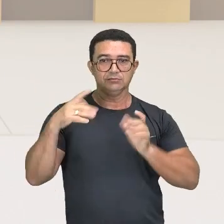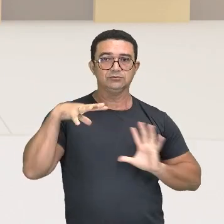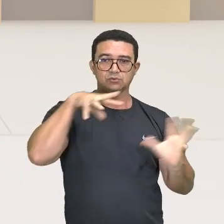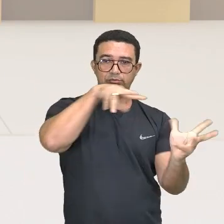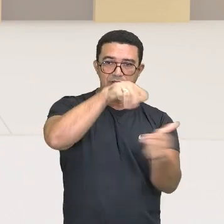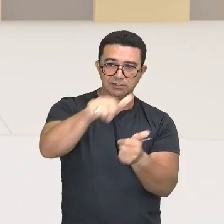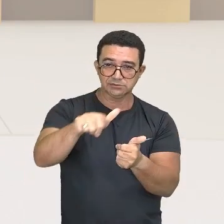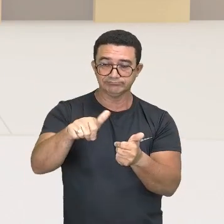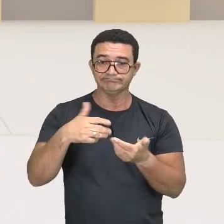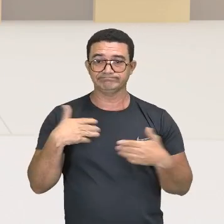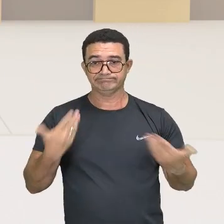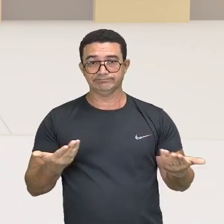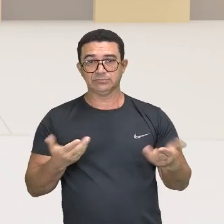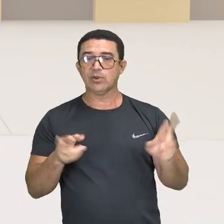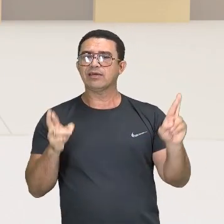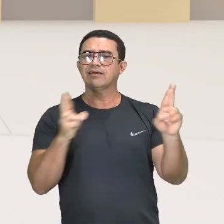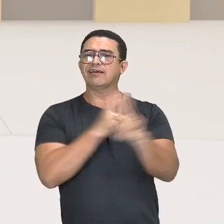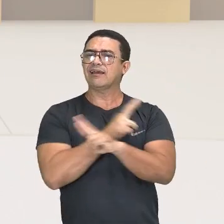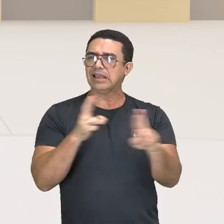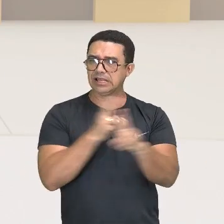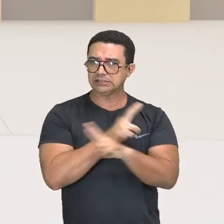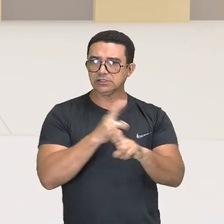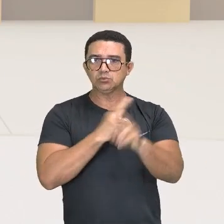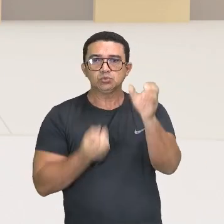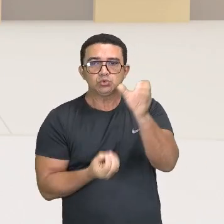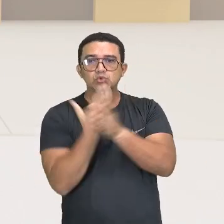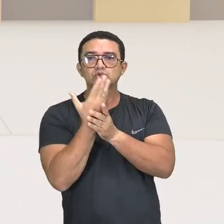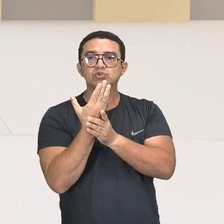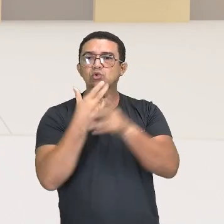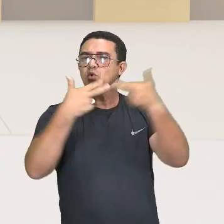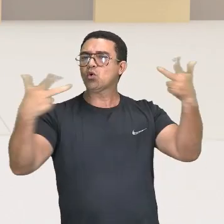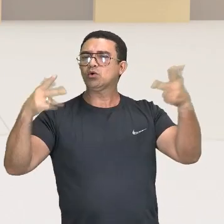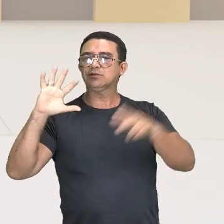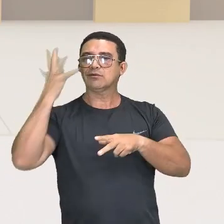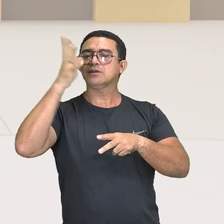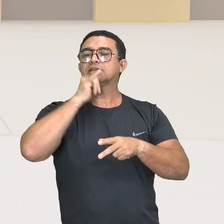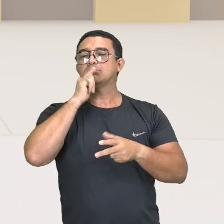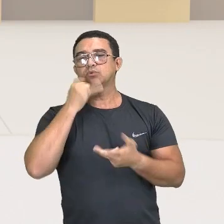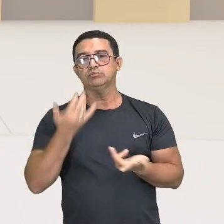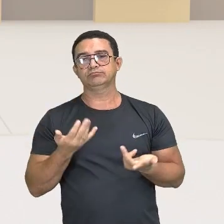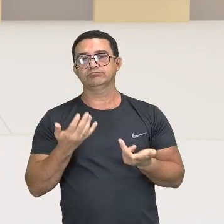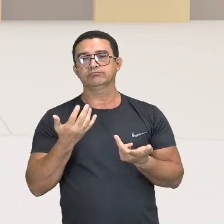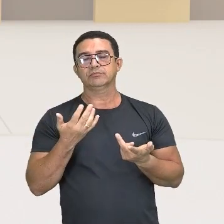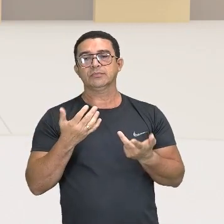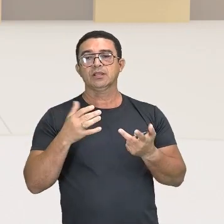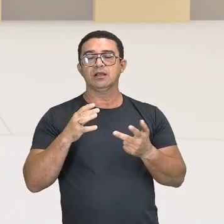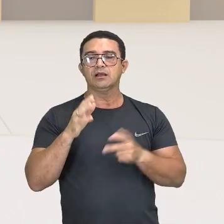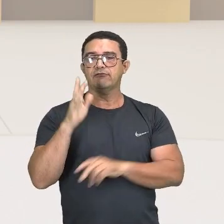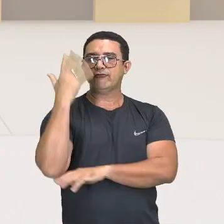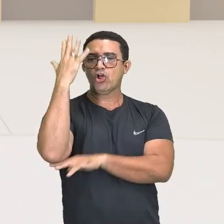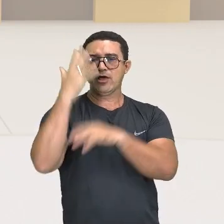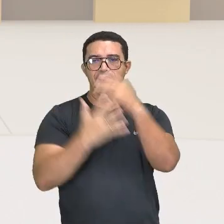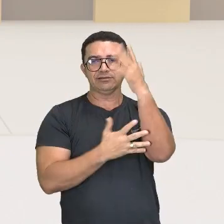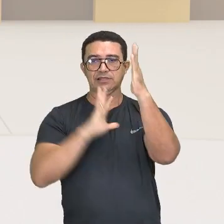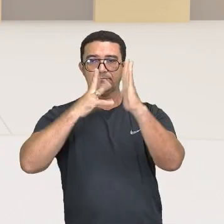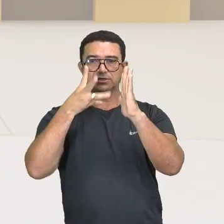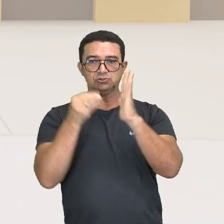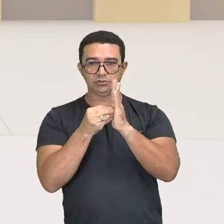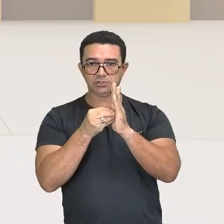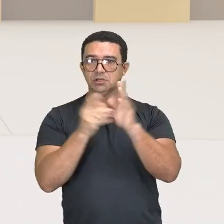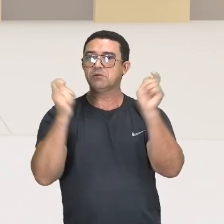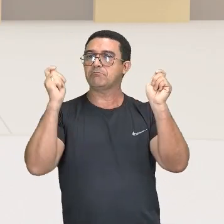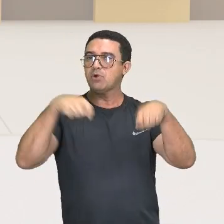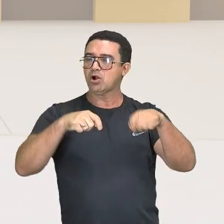essa relação desencadeia também outros fenômenos. Por exemplo, a morte da floresta aqui, ela pode afetar